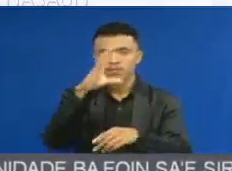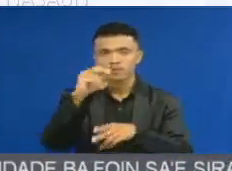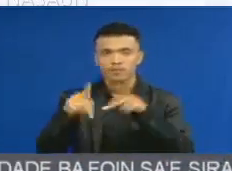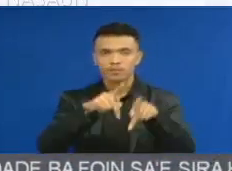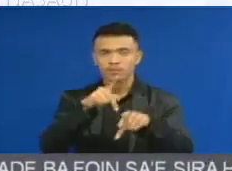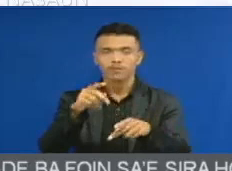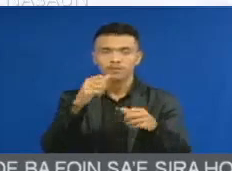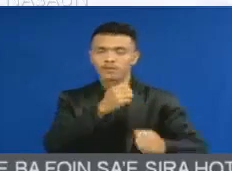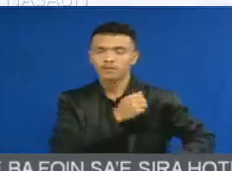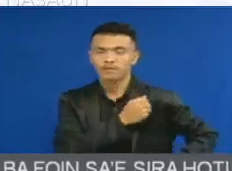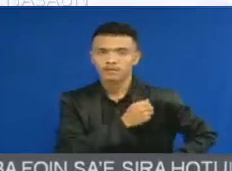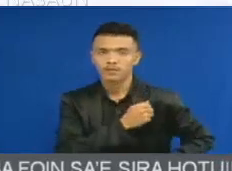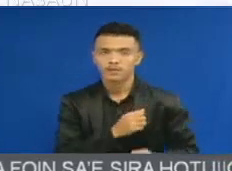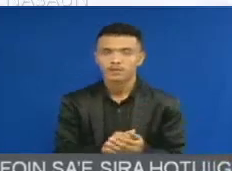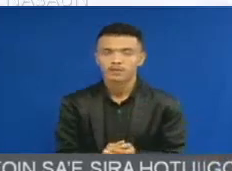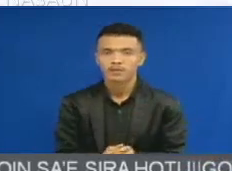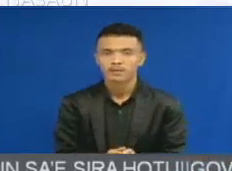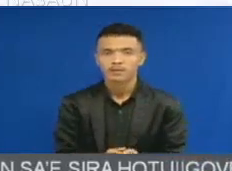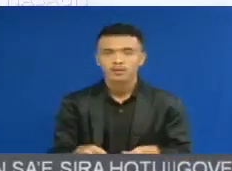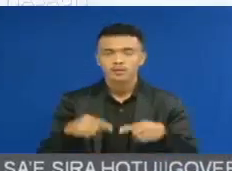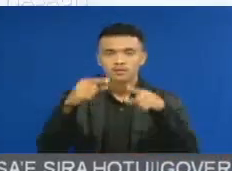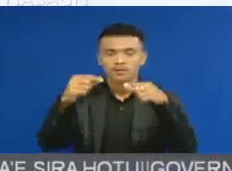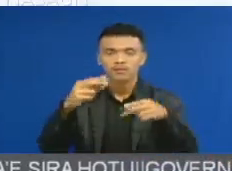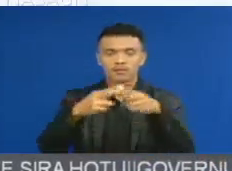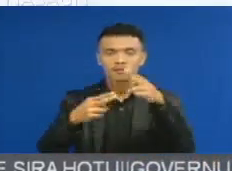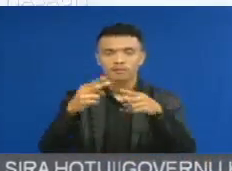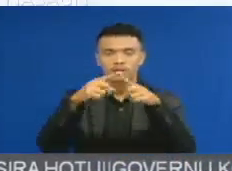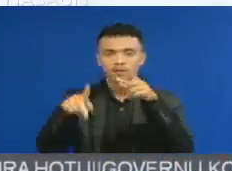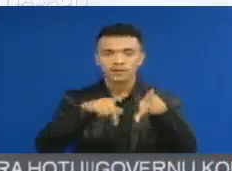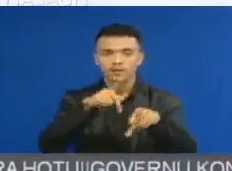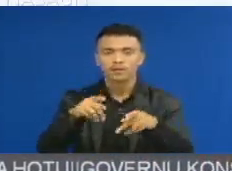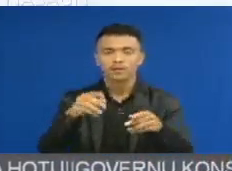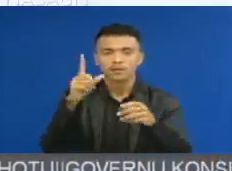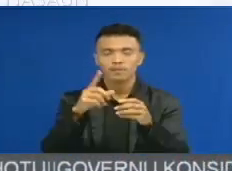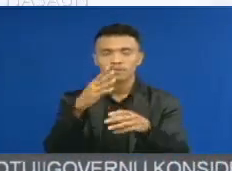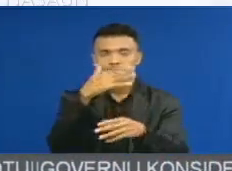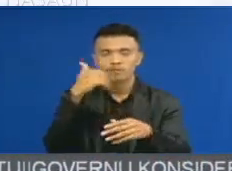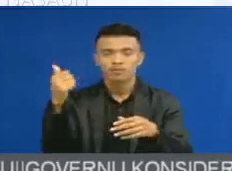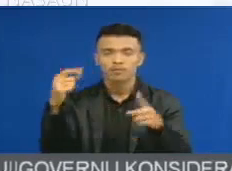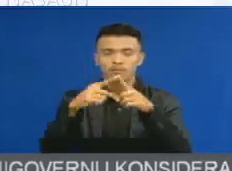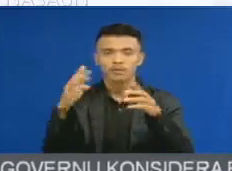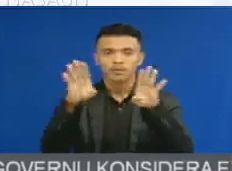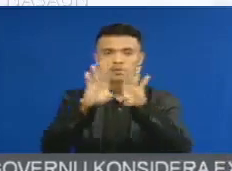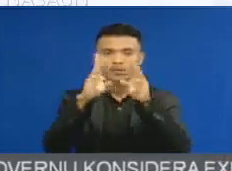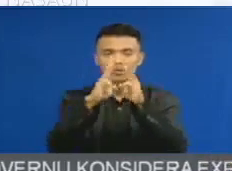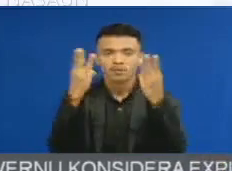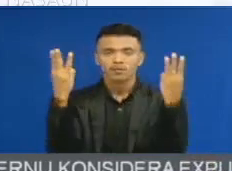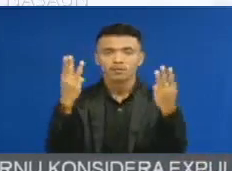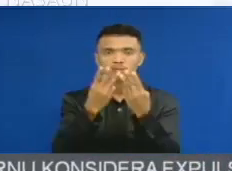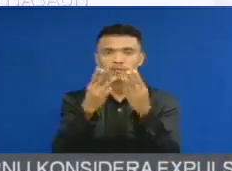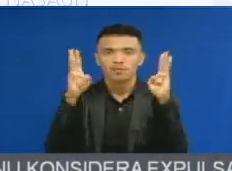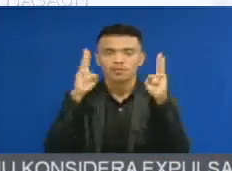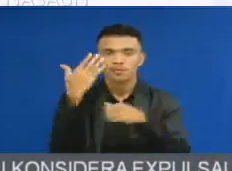maka Valentil. Larong salok balimang kroat povo niang, no larong turat balutu na saung niang. Para bej